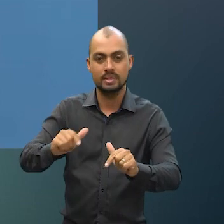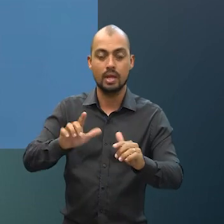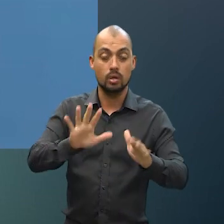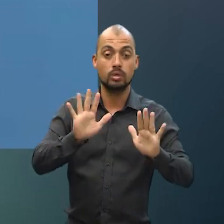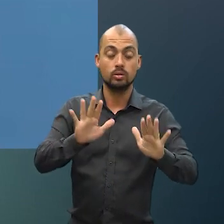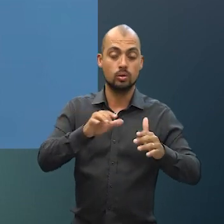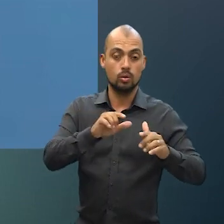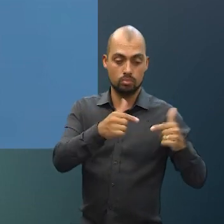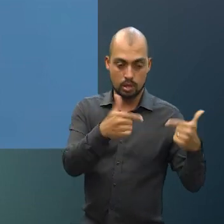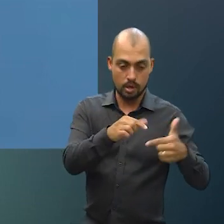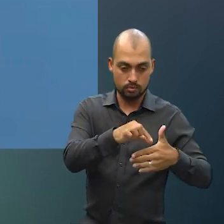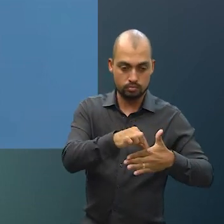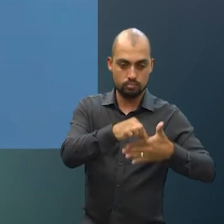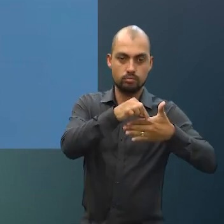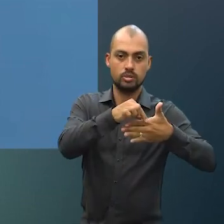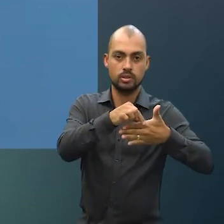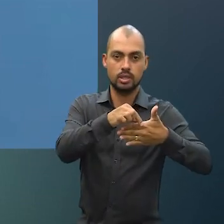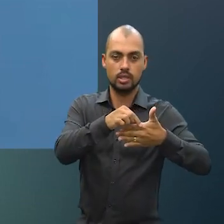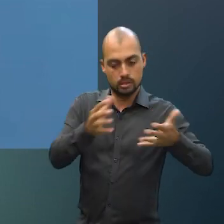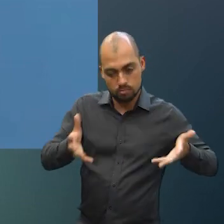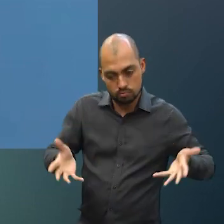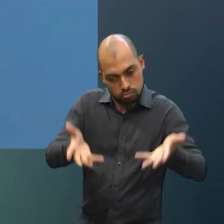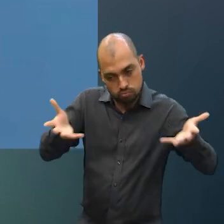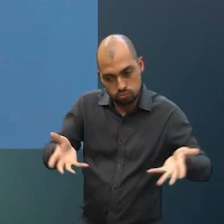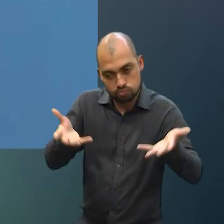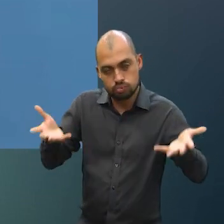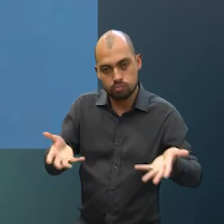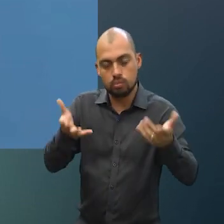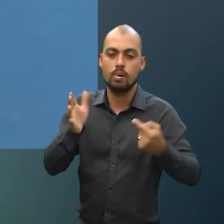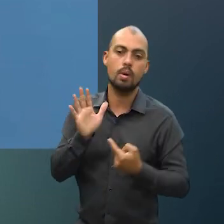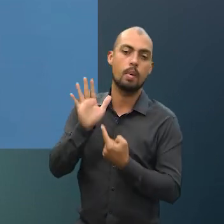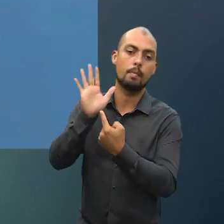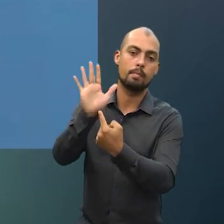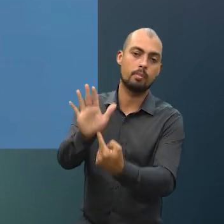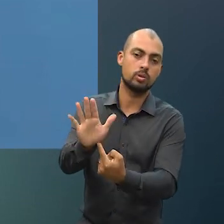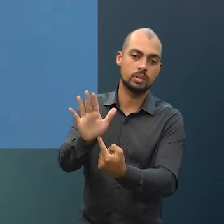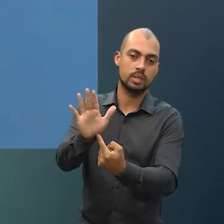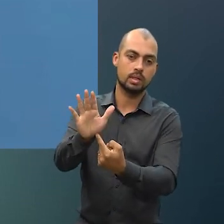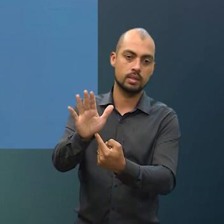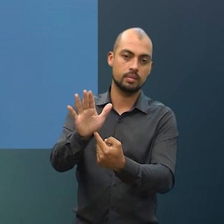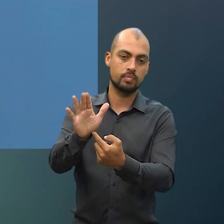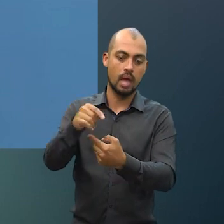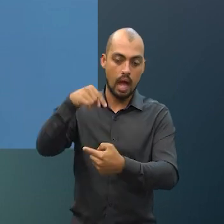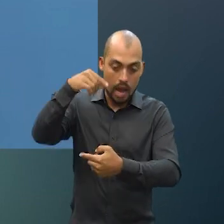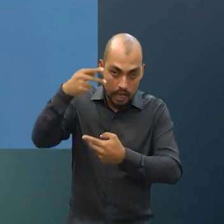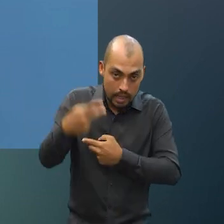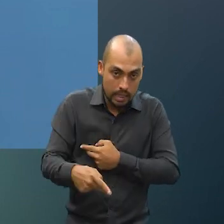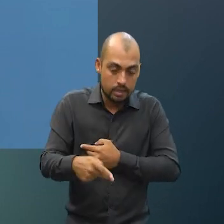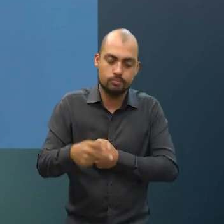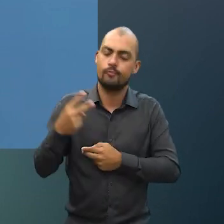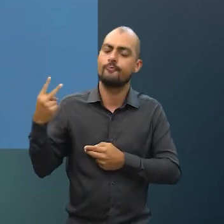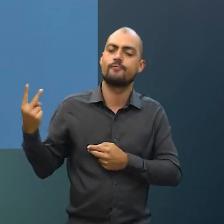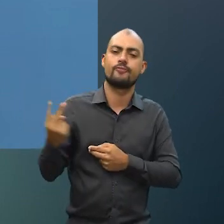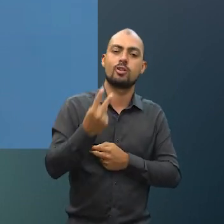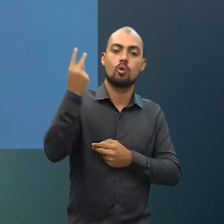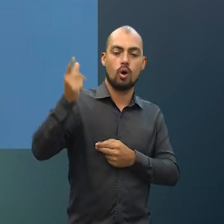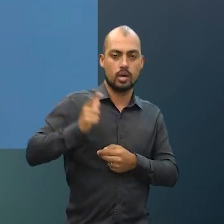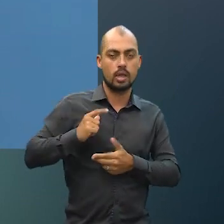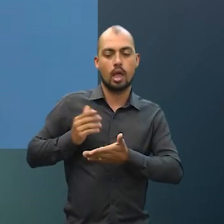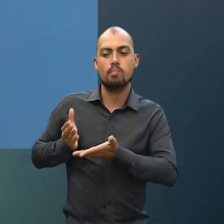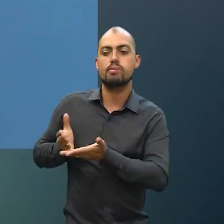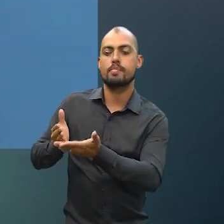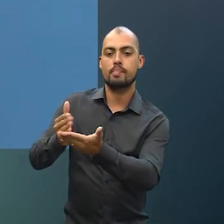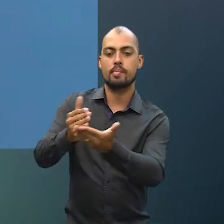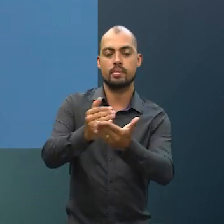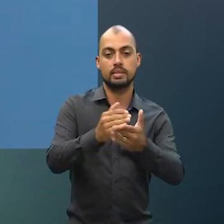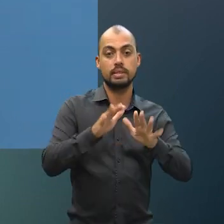e de motivação que foi feito com todo mundo e mostrar que aqui se coleciona vitórias. E acho que isso melhora o